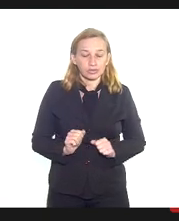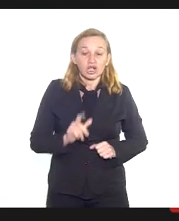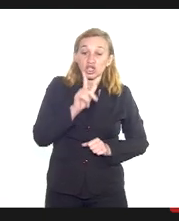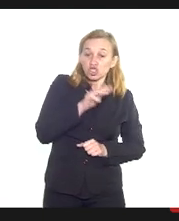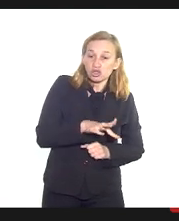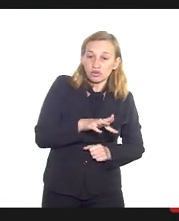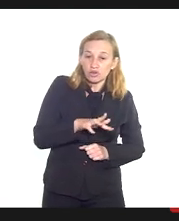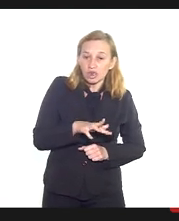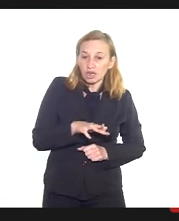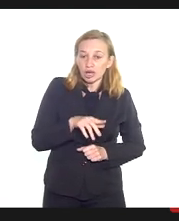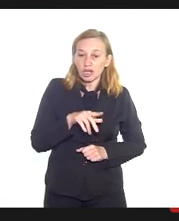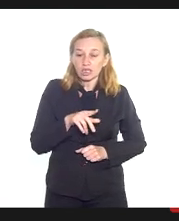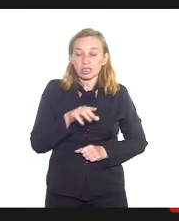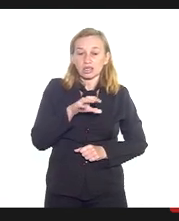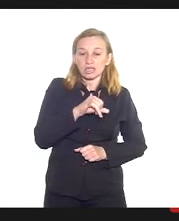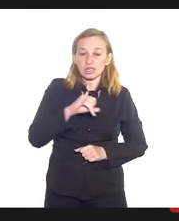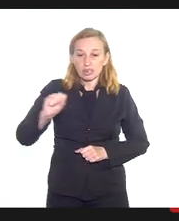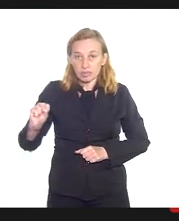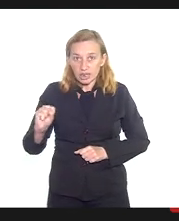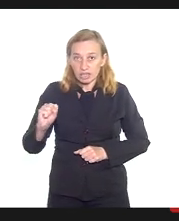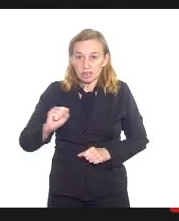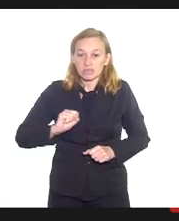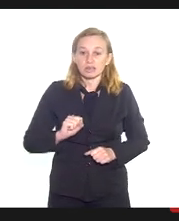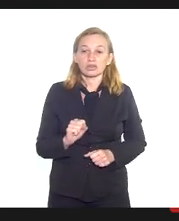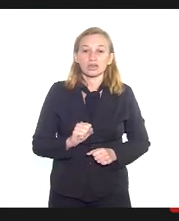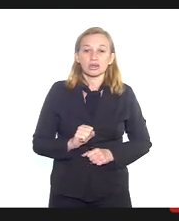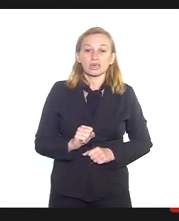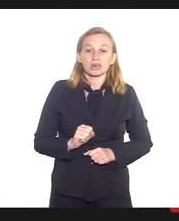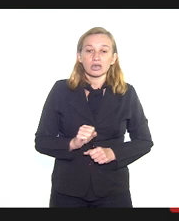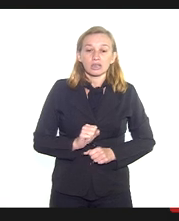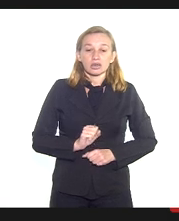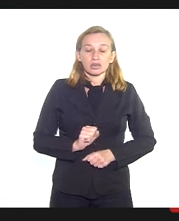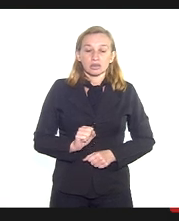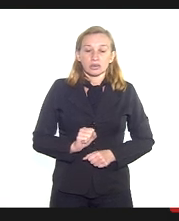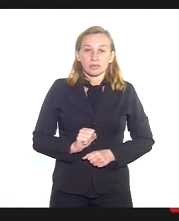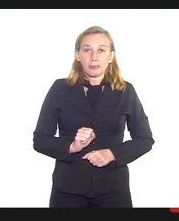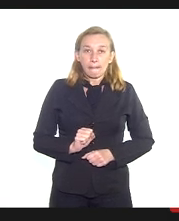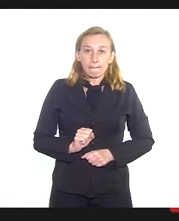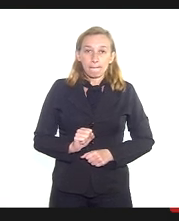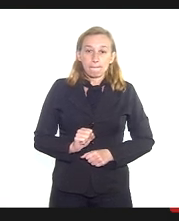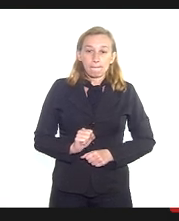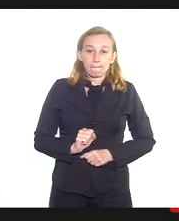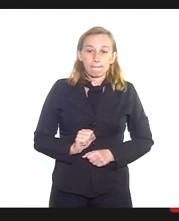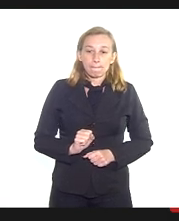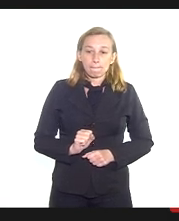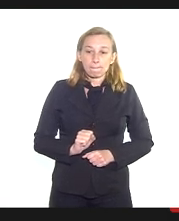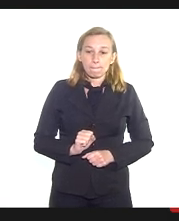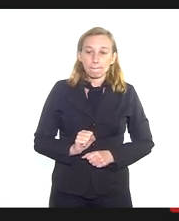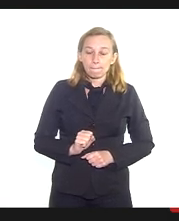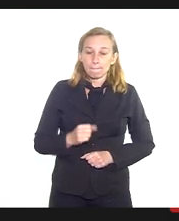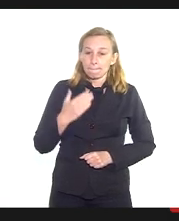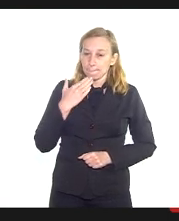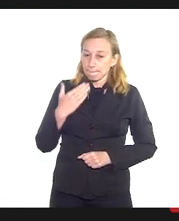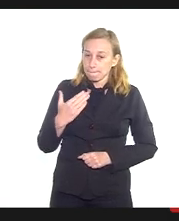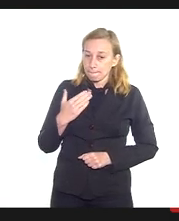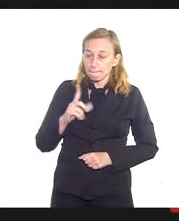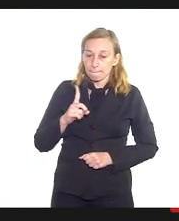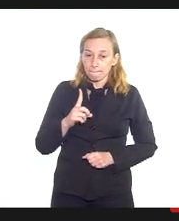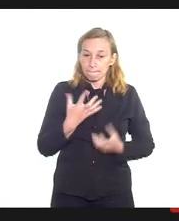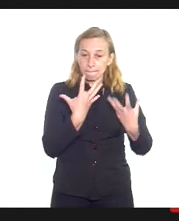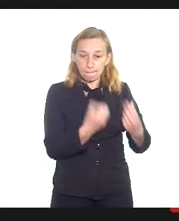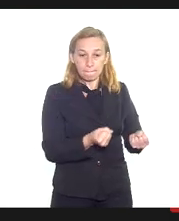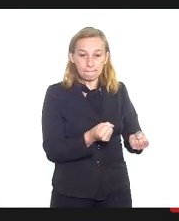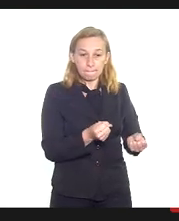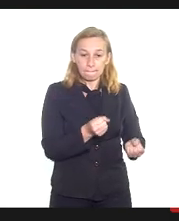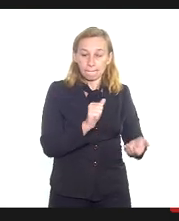da descumprimento do ICMS, no descumprimento do ICMS, vamos dizer assim, a gente faz uma intimação, então, quando não é atendido, tem um valor